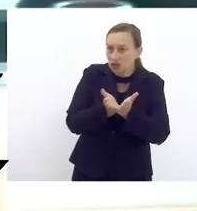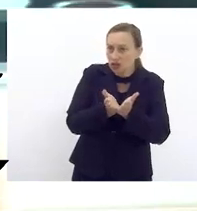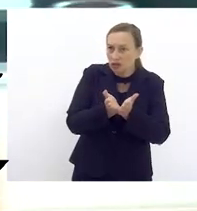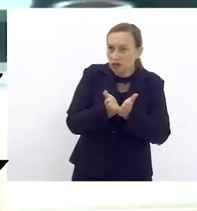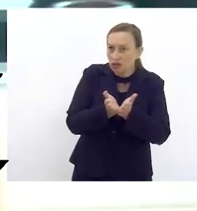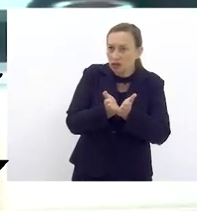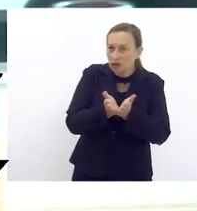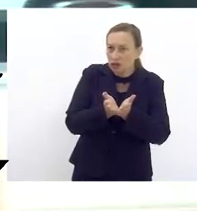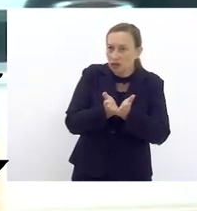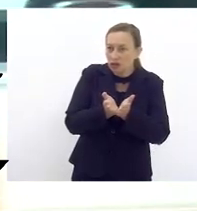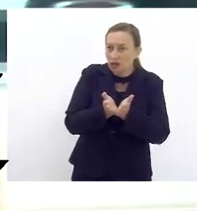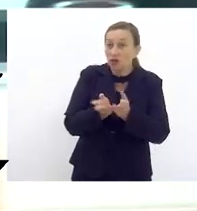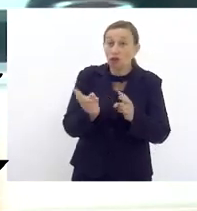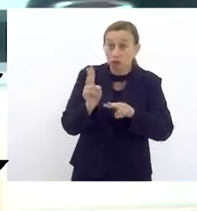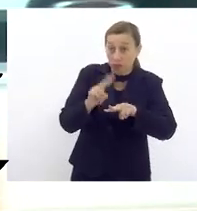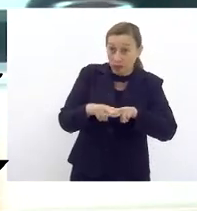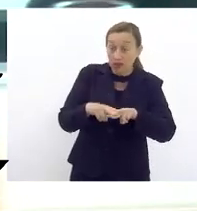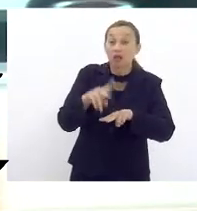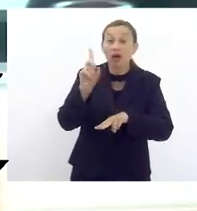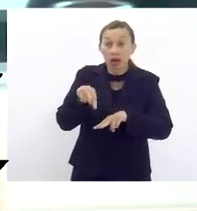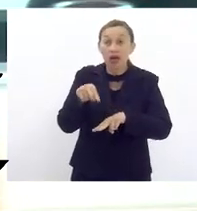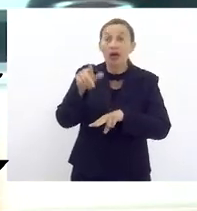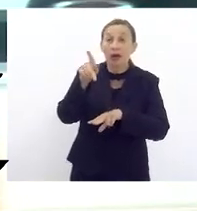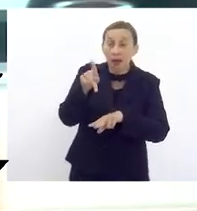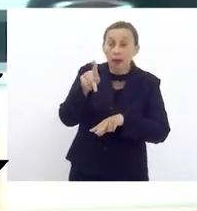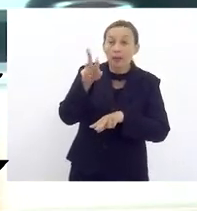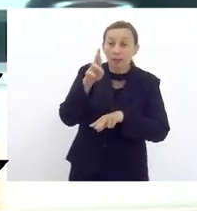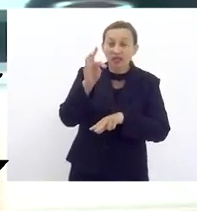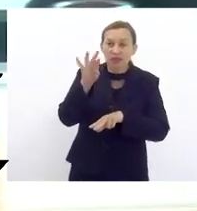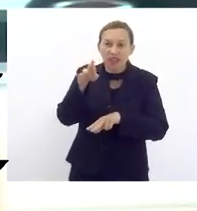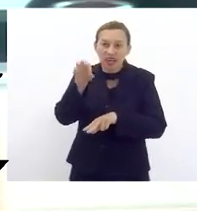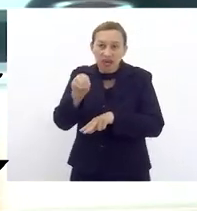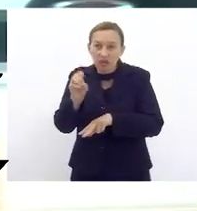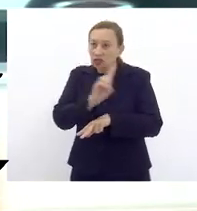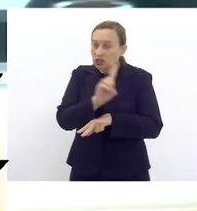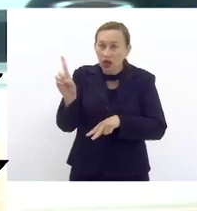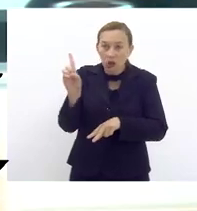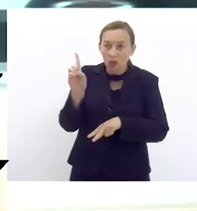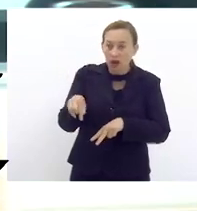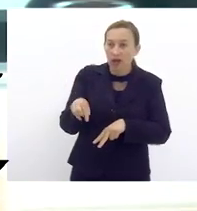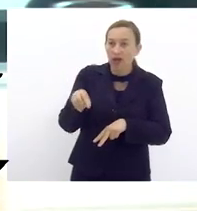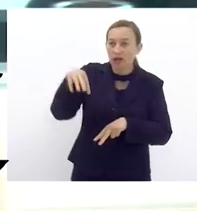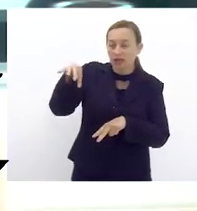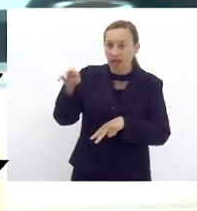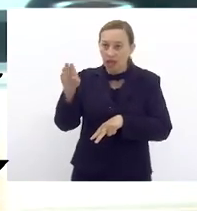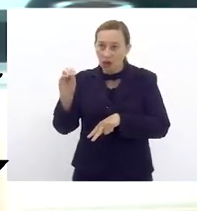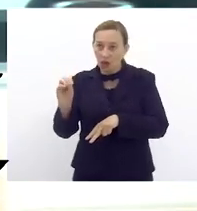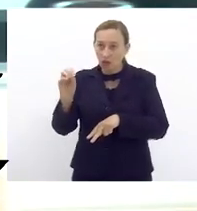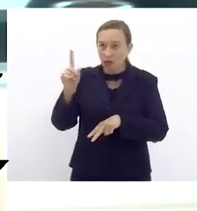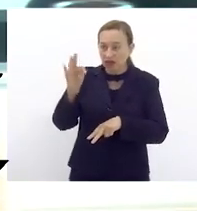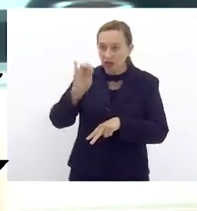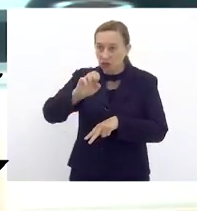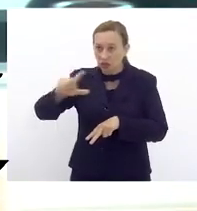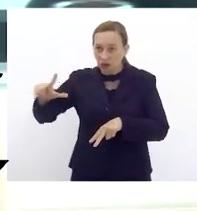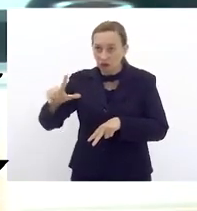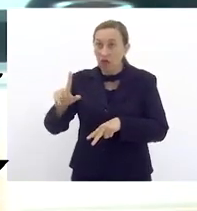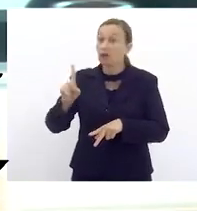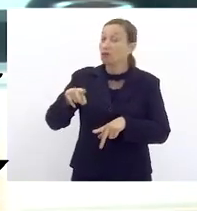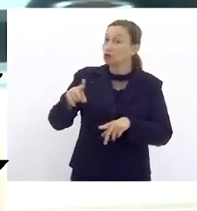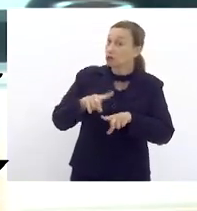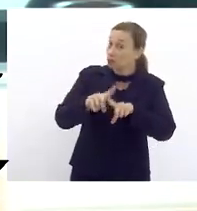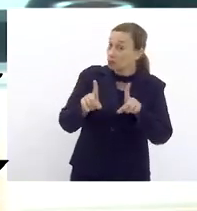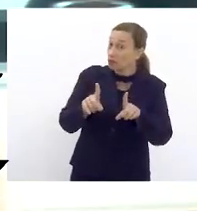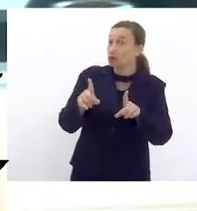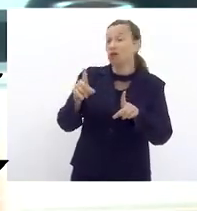foi inclusive preso é presbiteriano Não é neopentecostal vamos aprender os